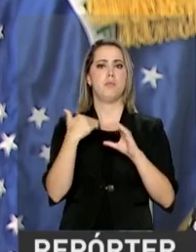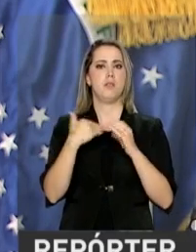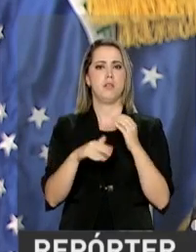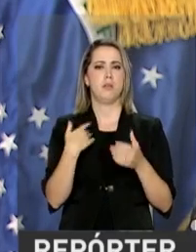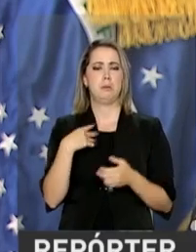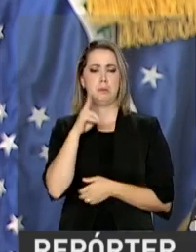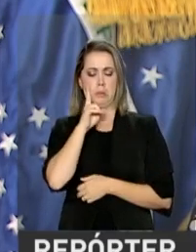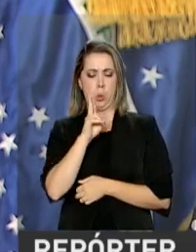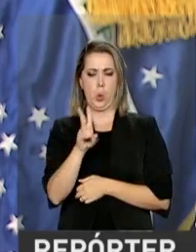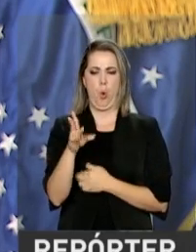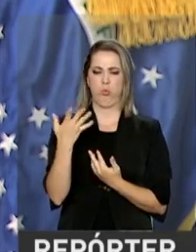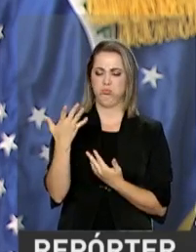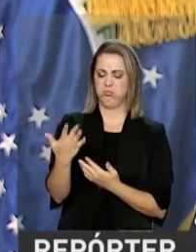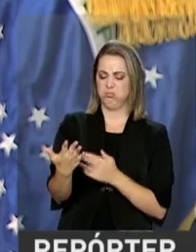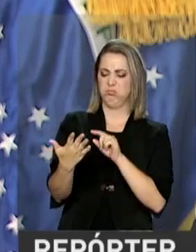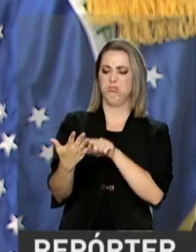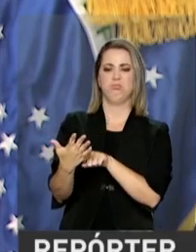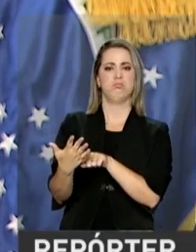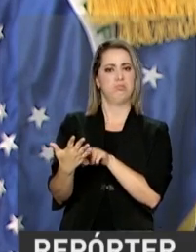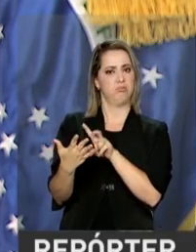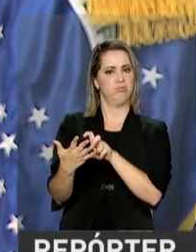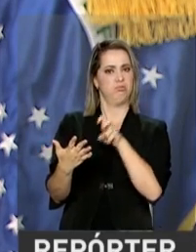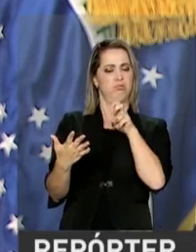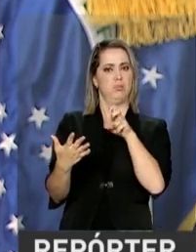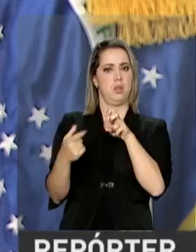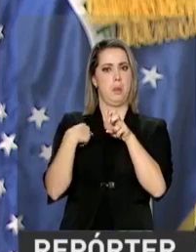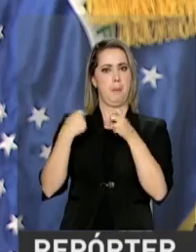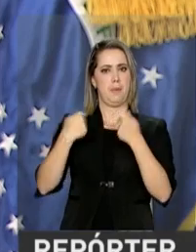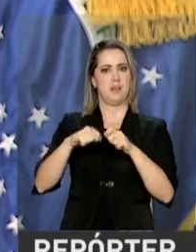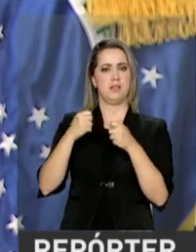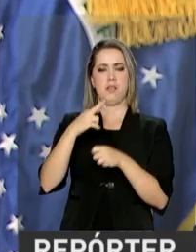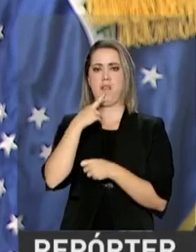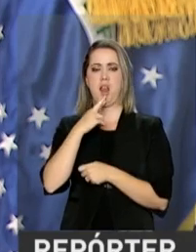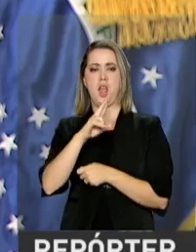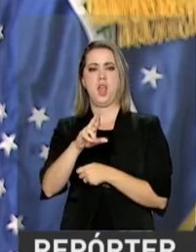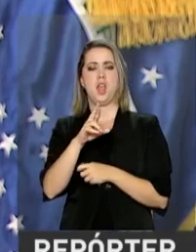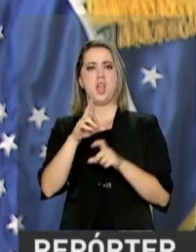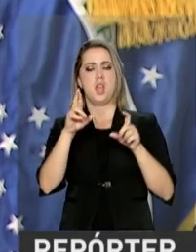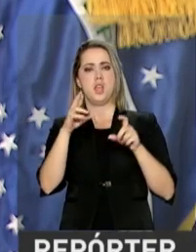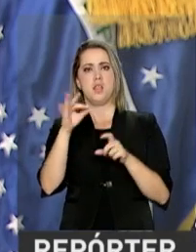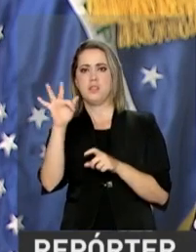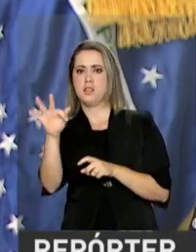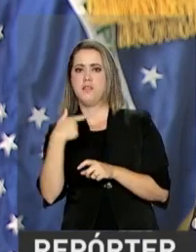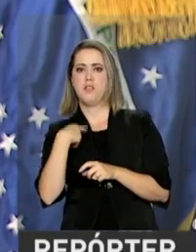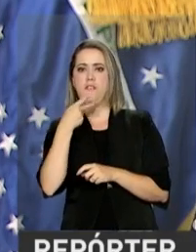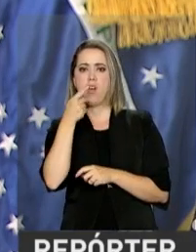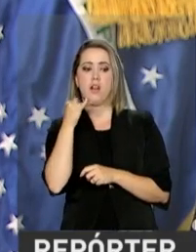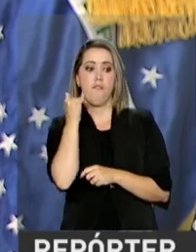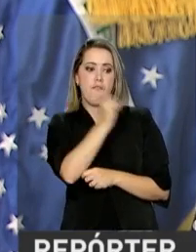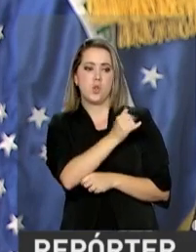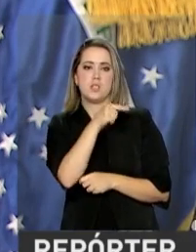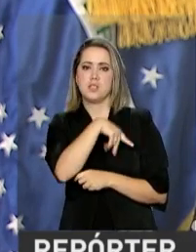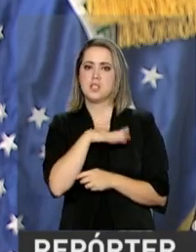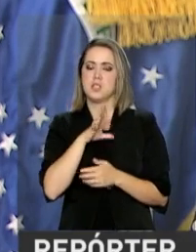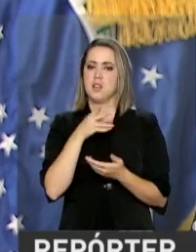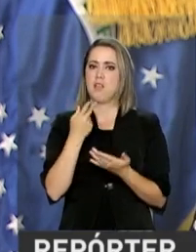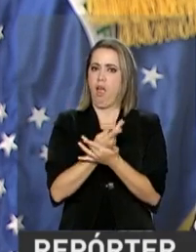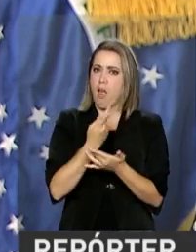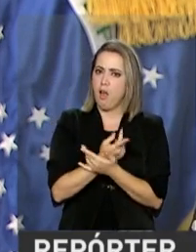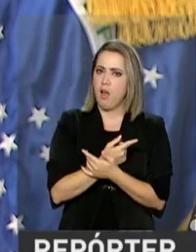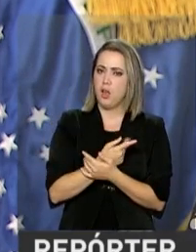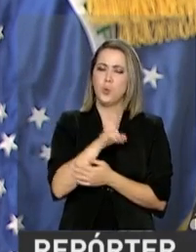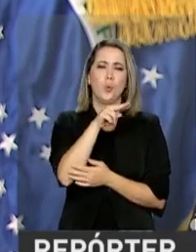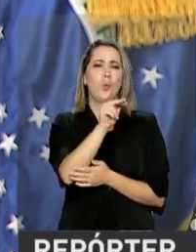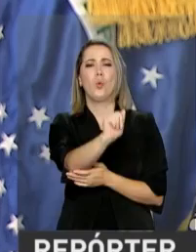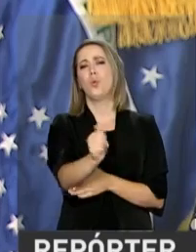fundo estranho que quando você abre e diz assim olha a Receita Federal diz que você caiu na malha a Receita Federal não manda esse tipo de